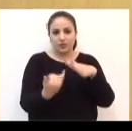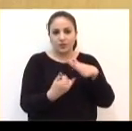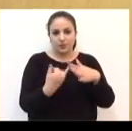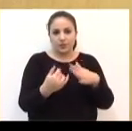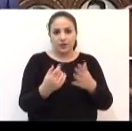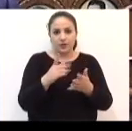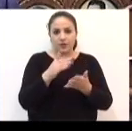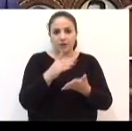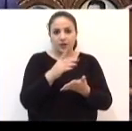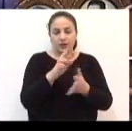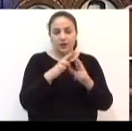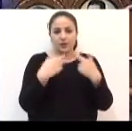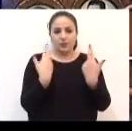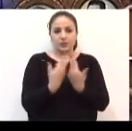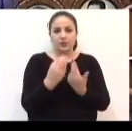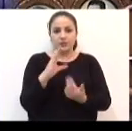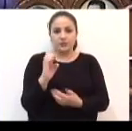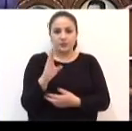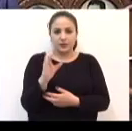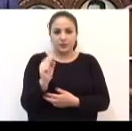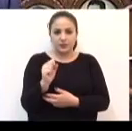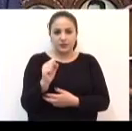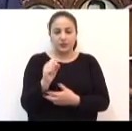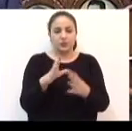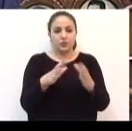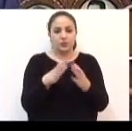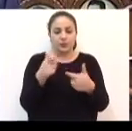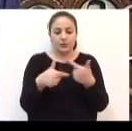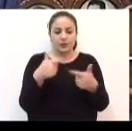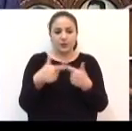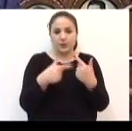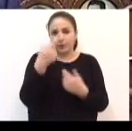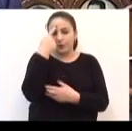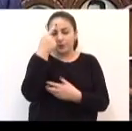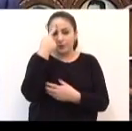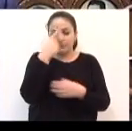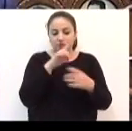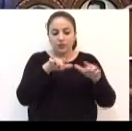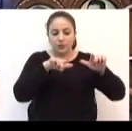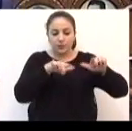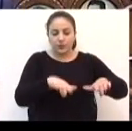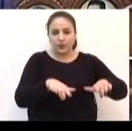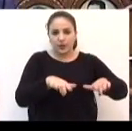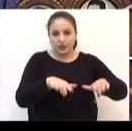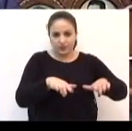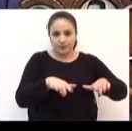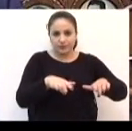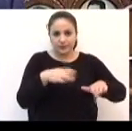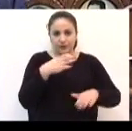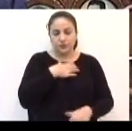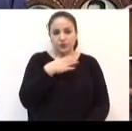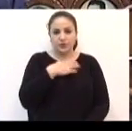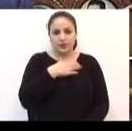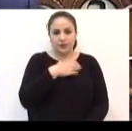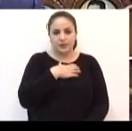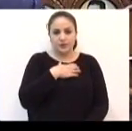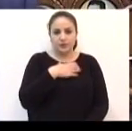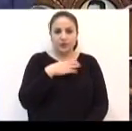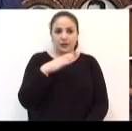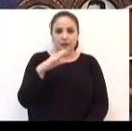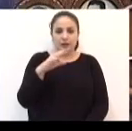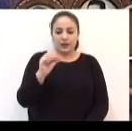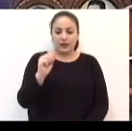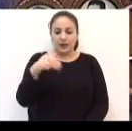da SEBS. Criamos um grupo de trabalho para pensar um possível espaço aos moldes do camelódromo,